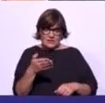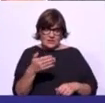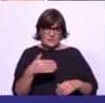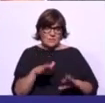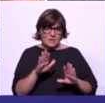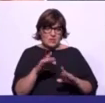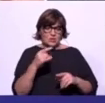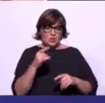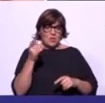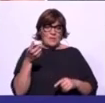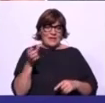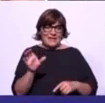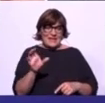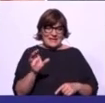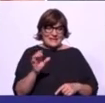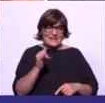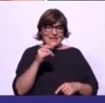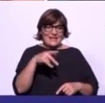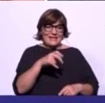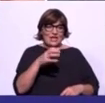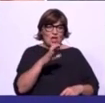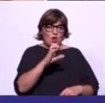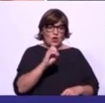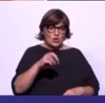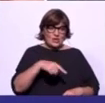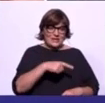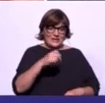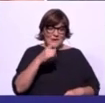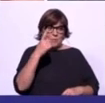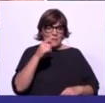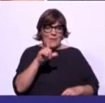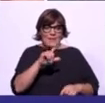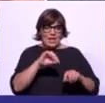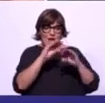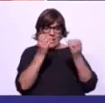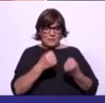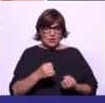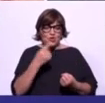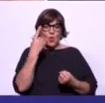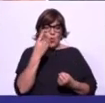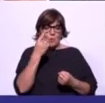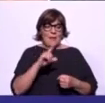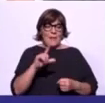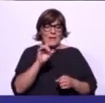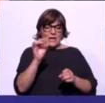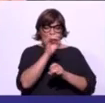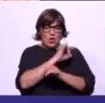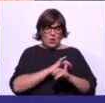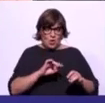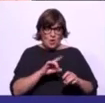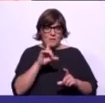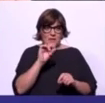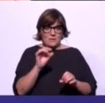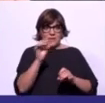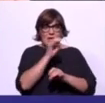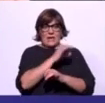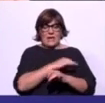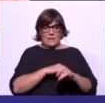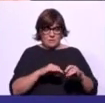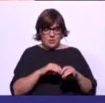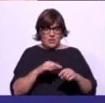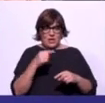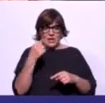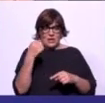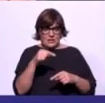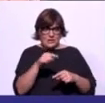são uma Taça Intercontinental, uma Liga dos Campeões, uma Liga Europa e depois, a nível de campeonatos, também estão